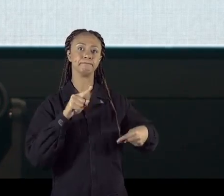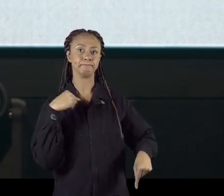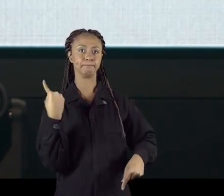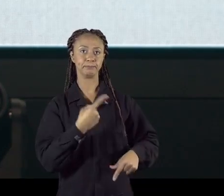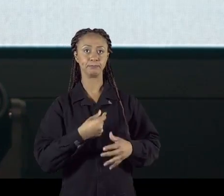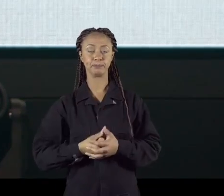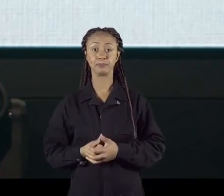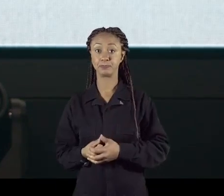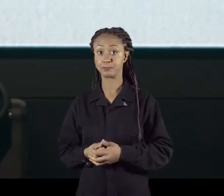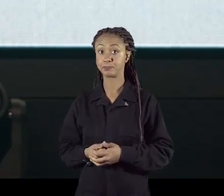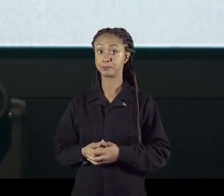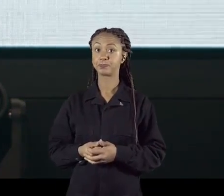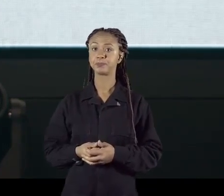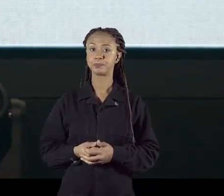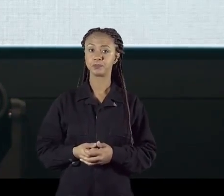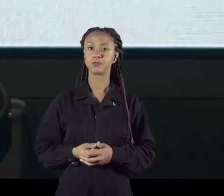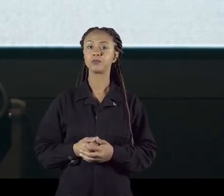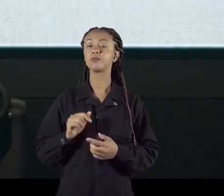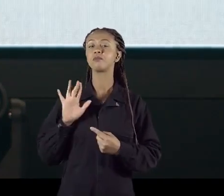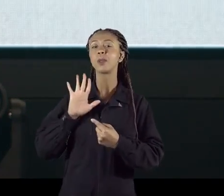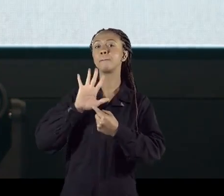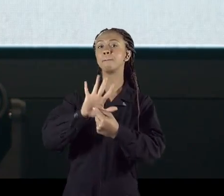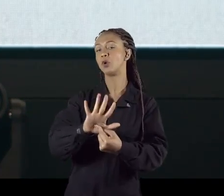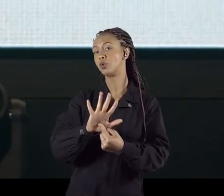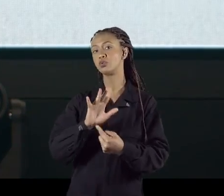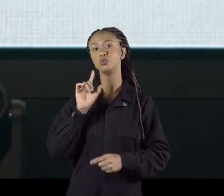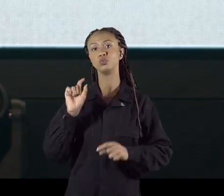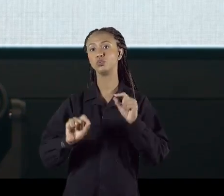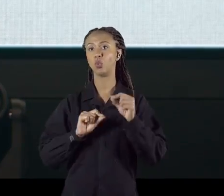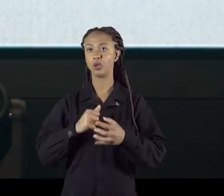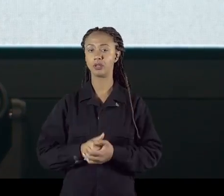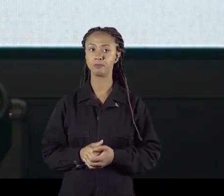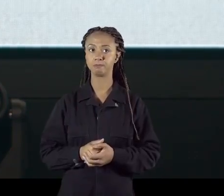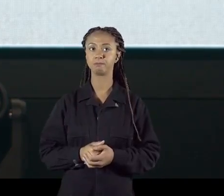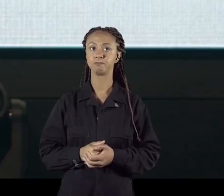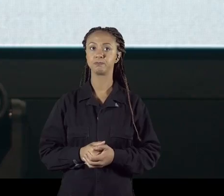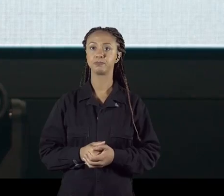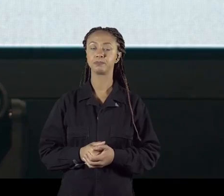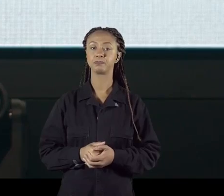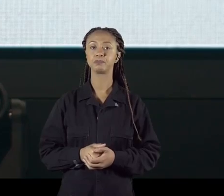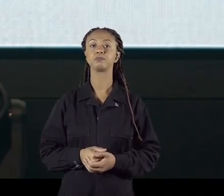ele apresenta em quatro pares e dois sozinhos